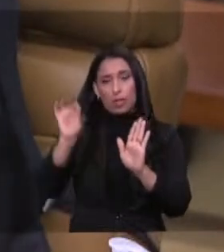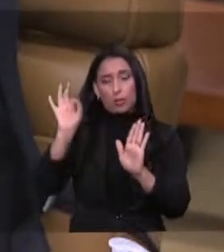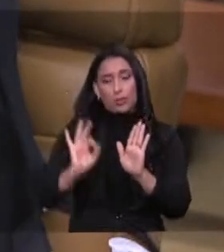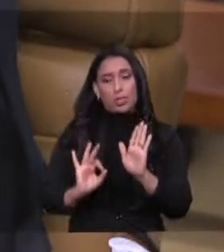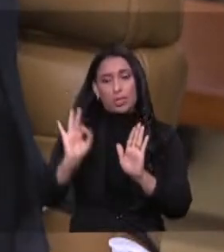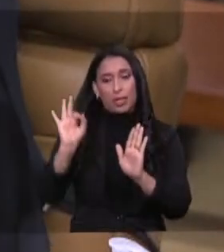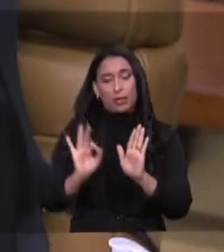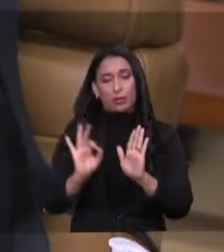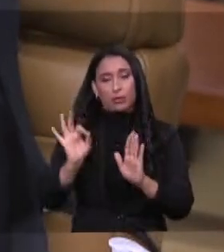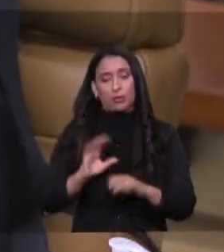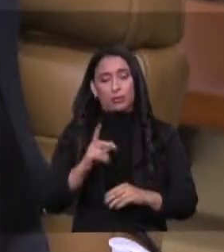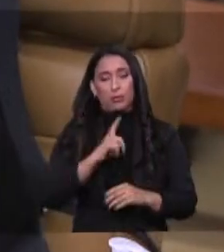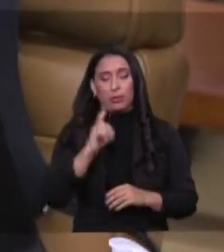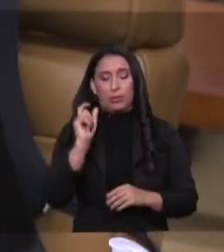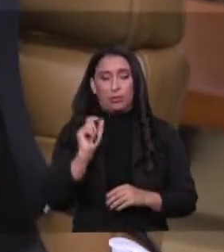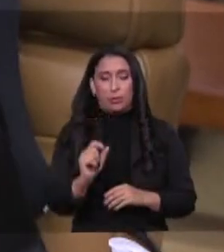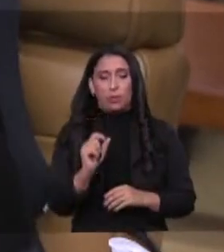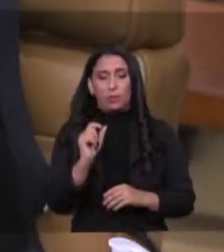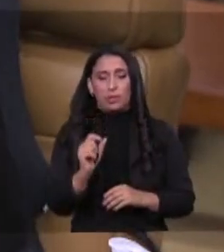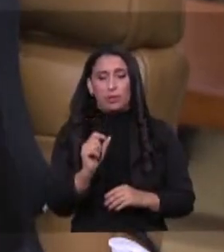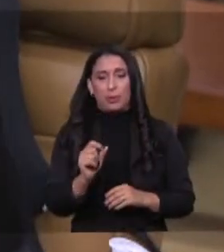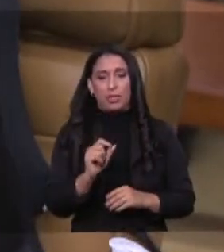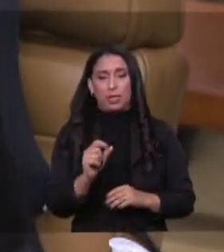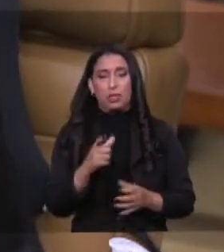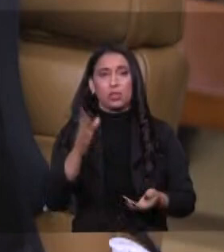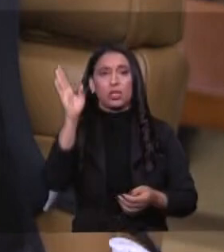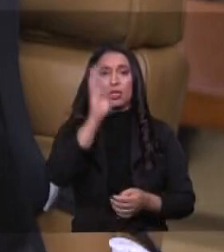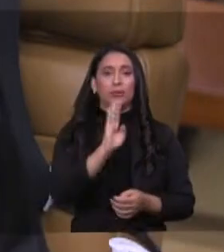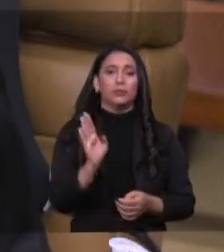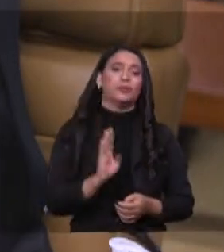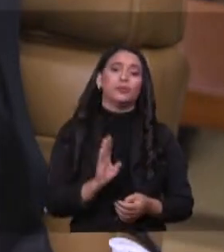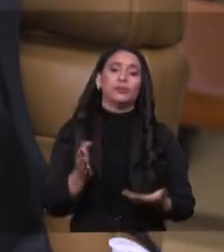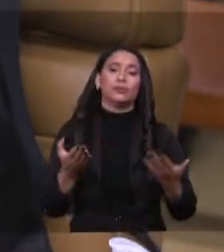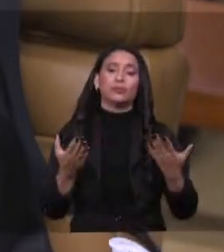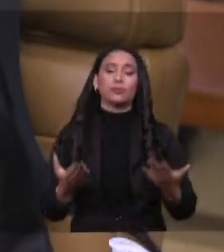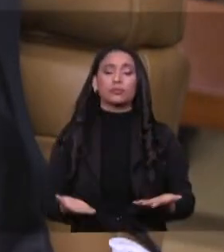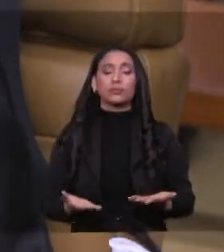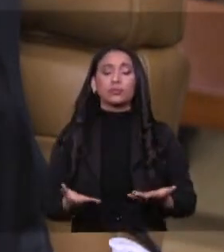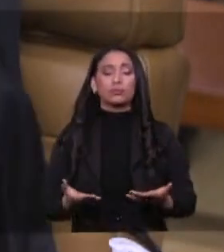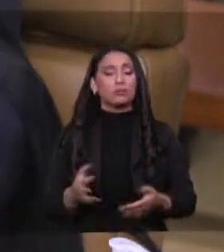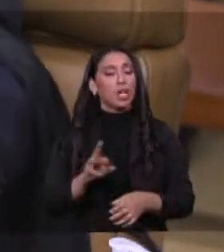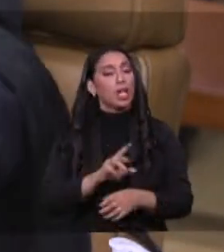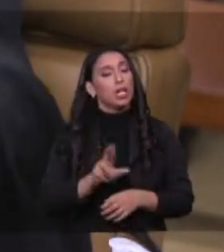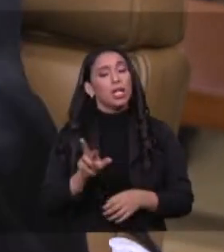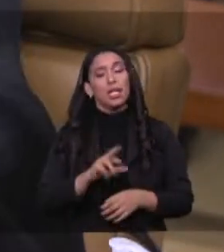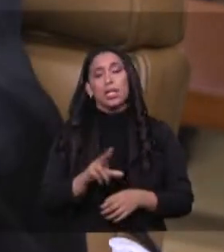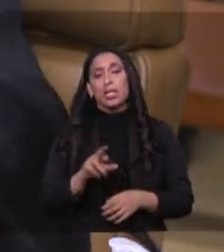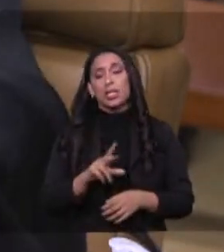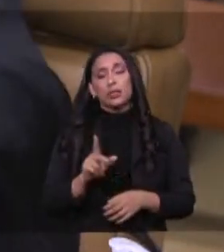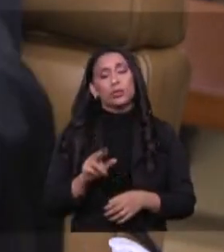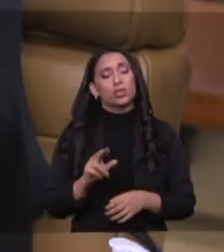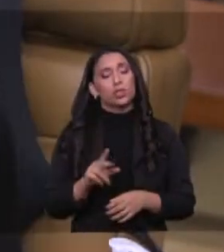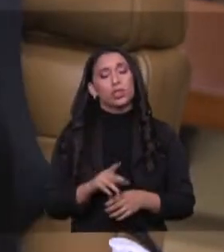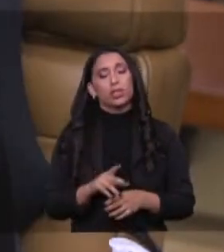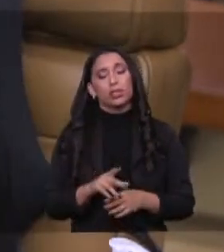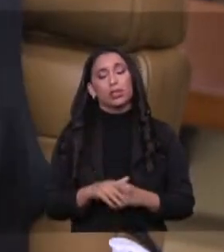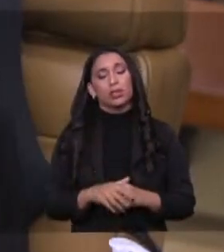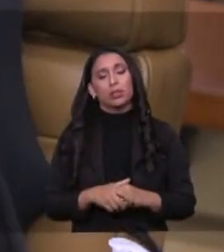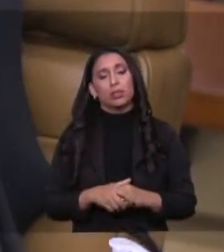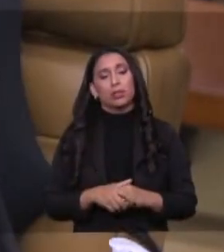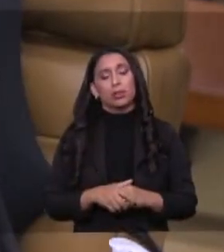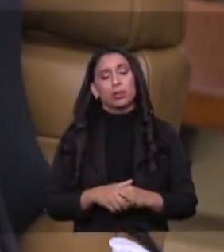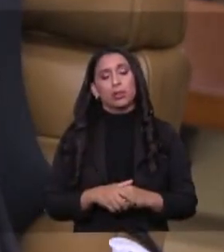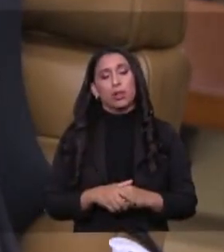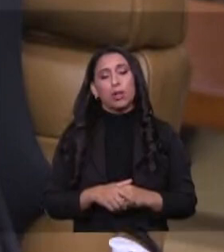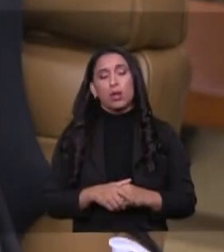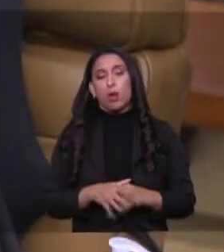90%, a grosso modo, um pouco mais do território brasileiro, ele não tinha a presença